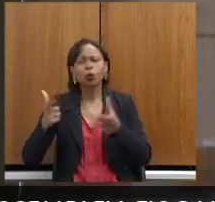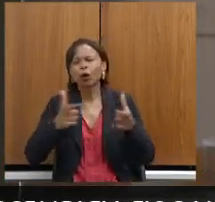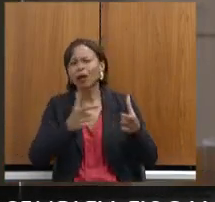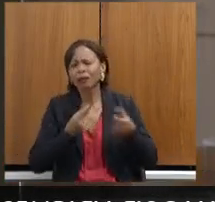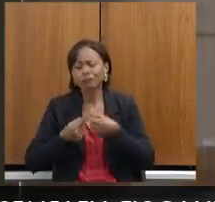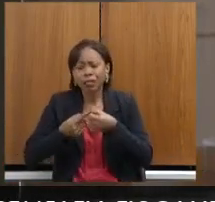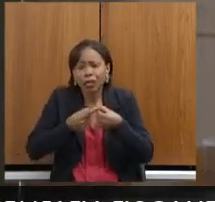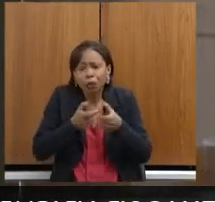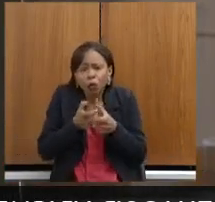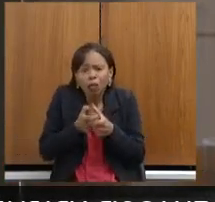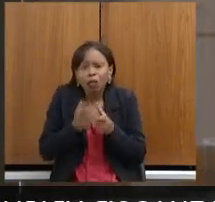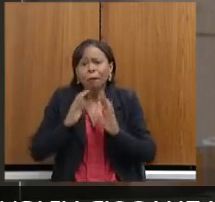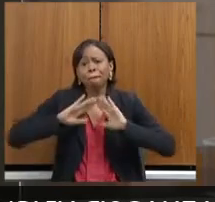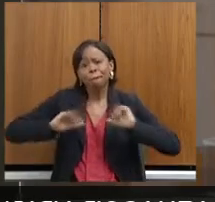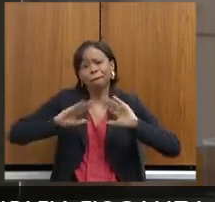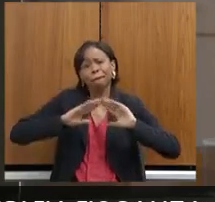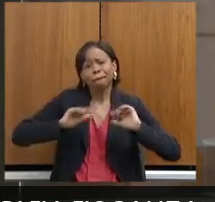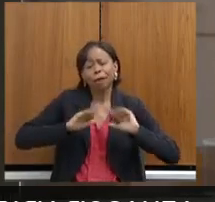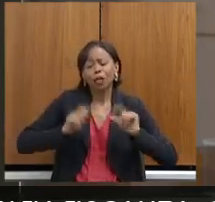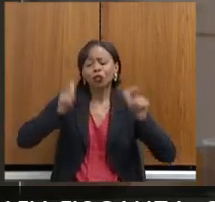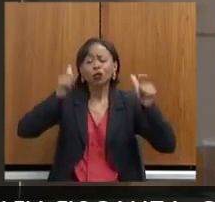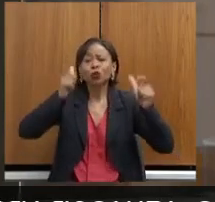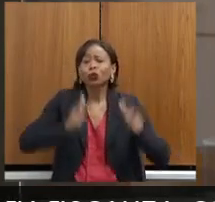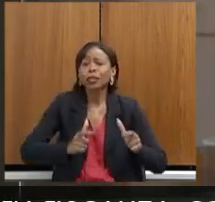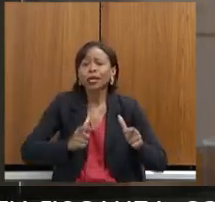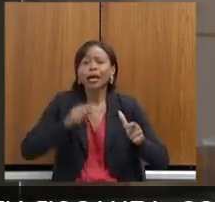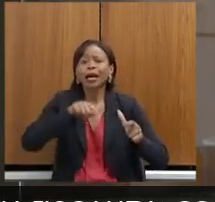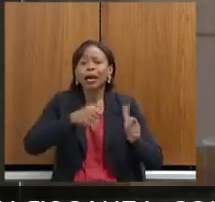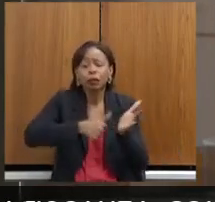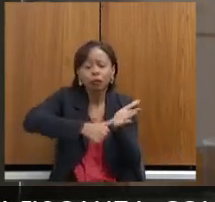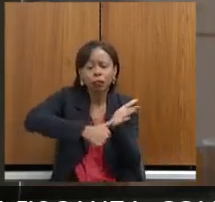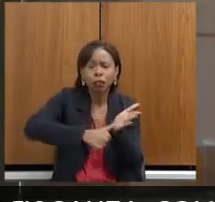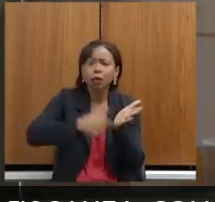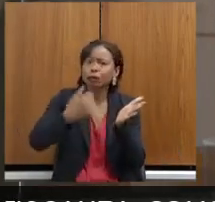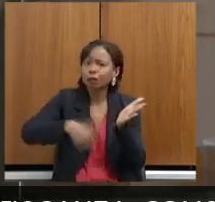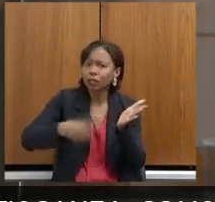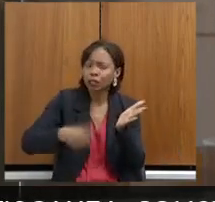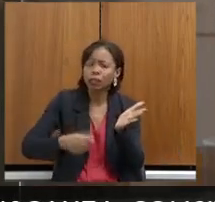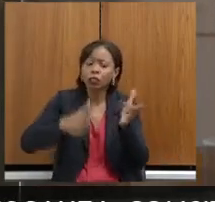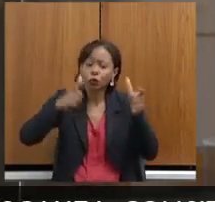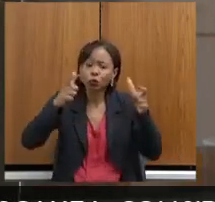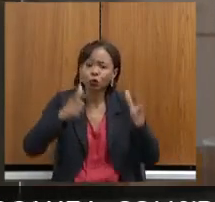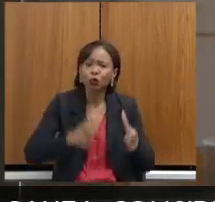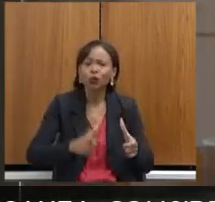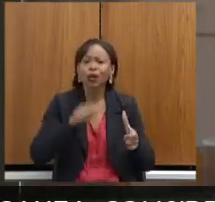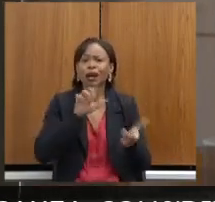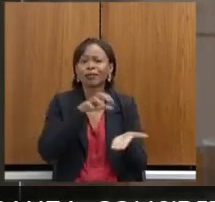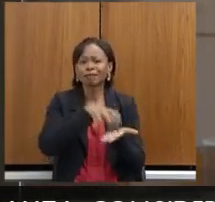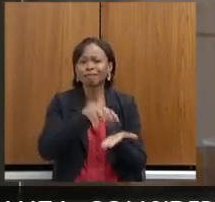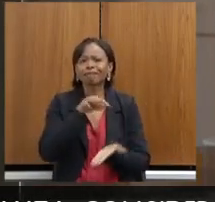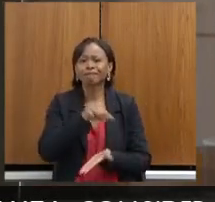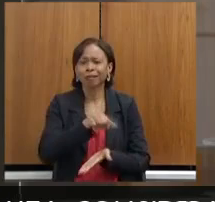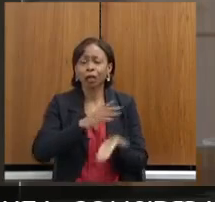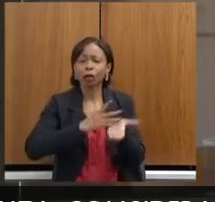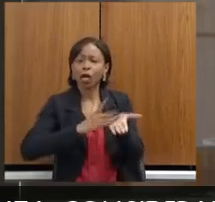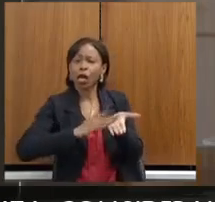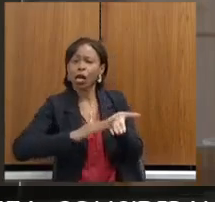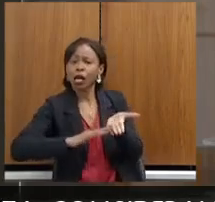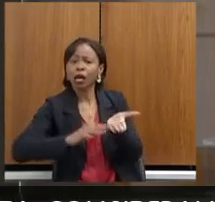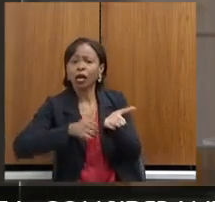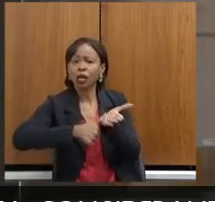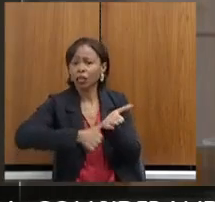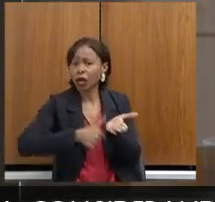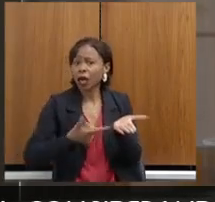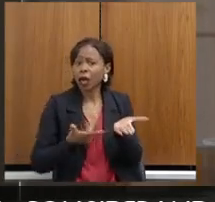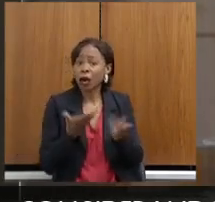pede para gente achar um posto de identificação posto identificação e essa essa né identificação digital